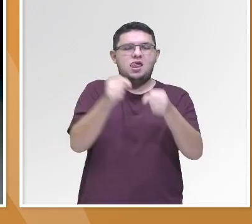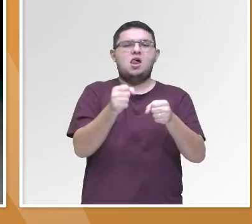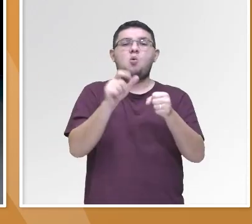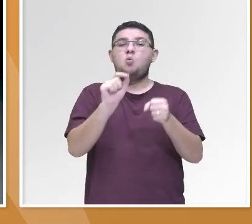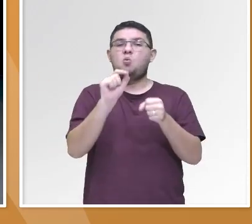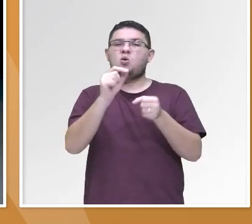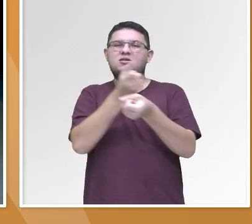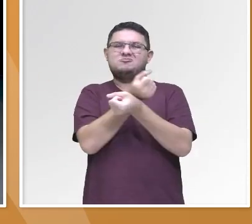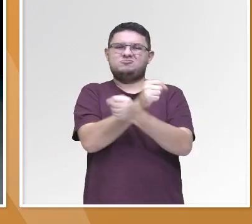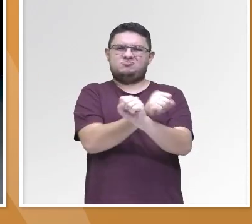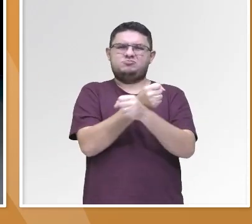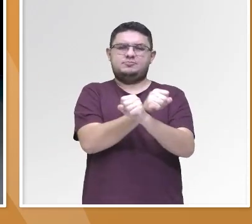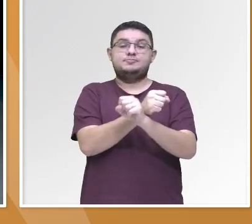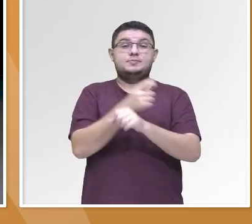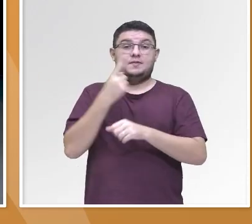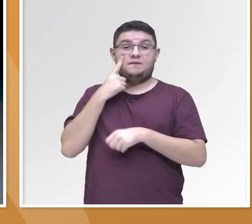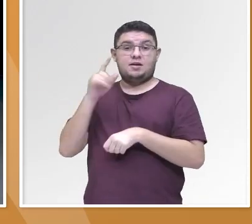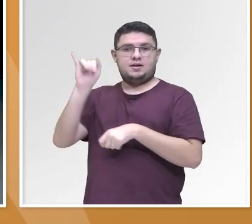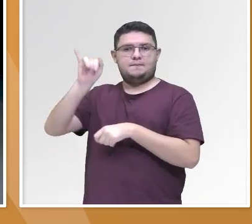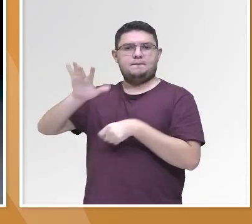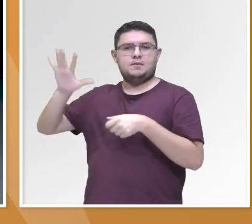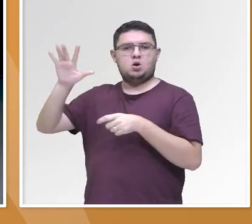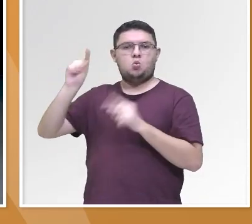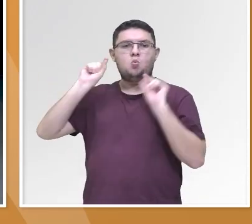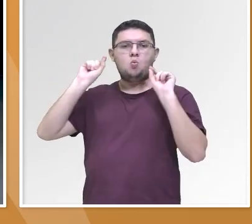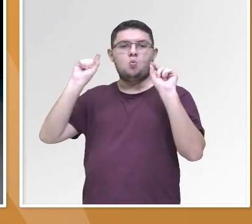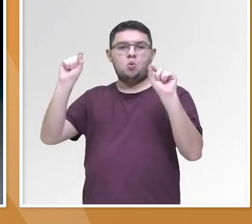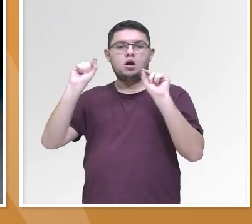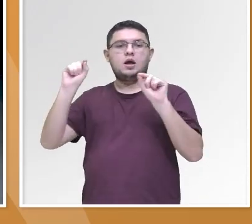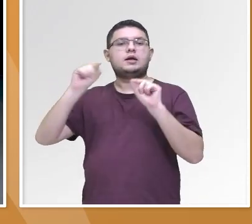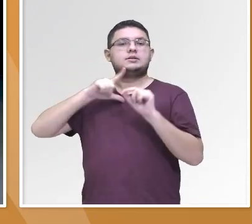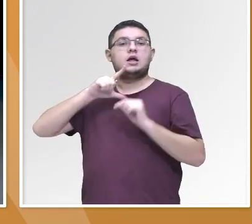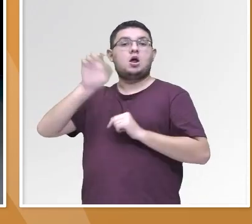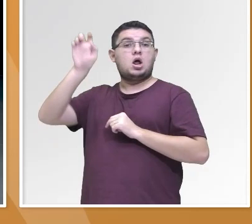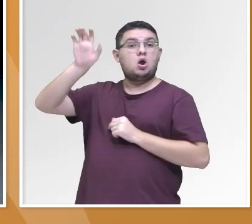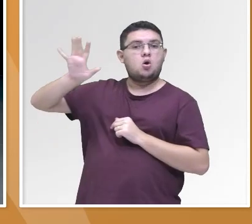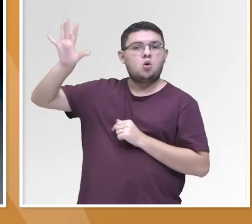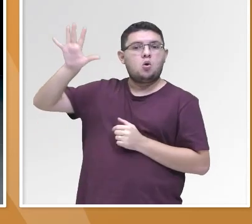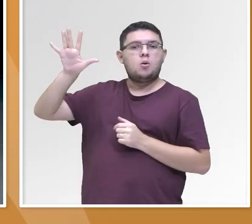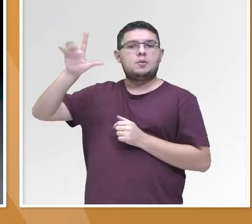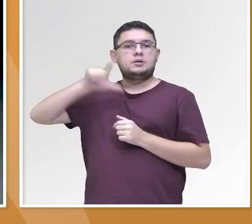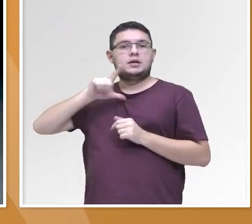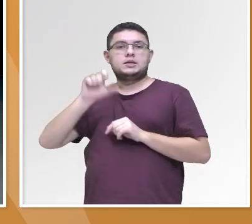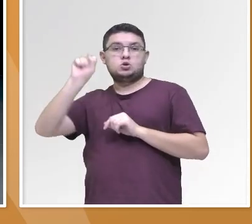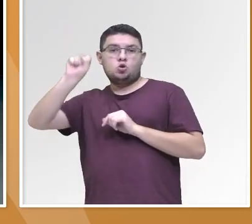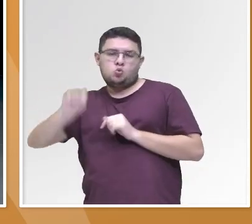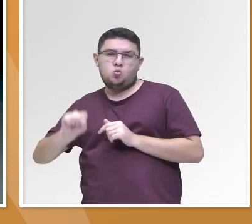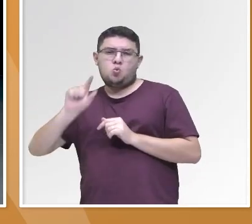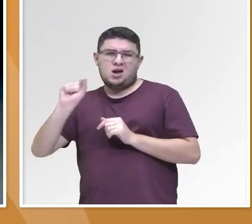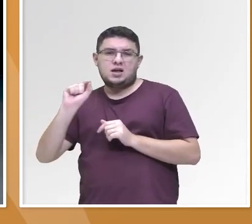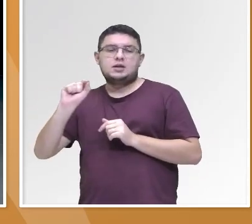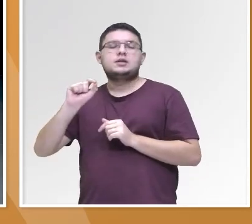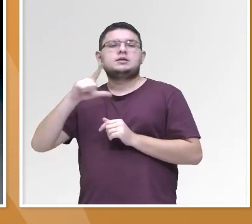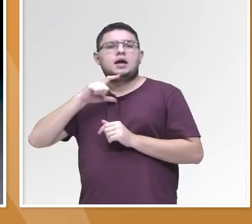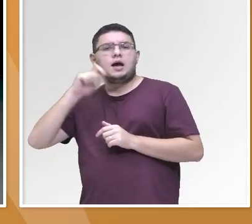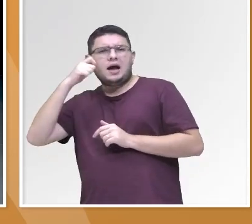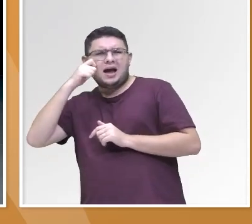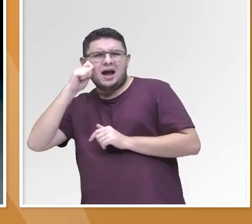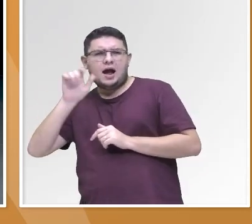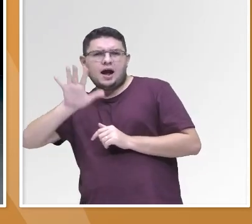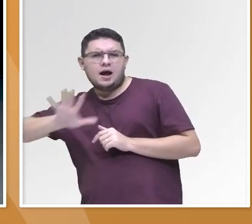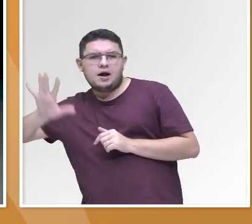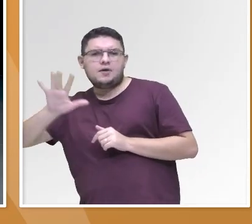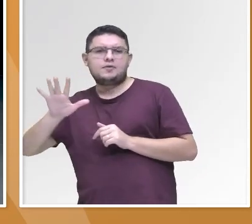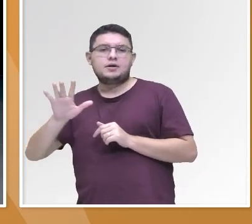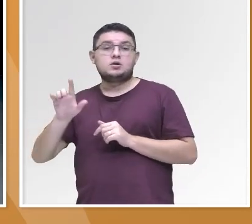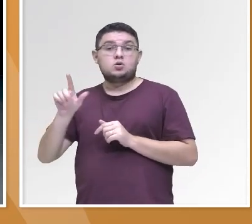vocês, né? Onde você vê aqui em cima a Europa, embaixo tem a África, e aqui pro lado, né, você tem aqui o continente americano,